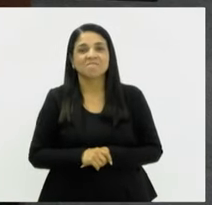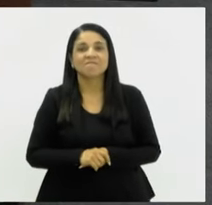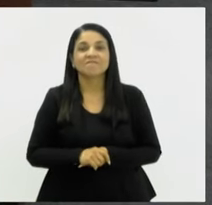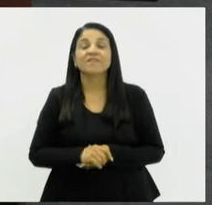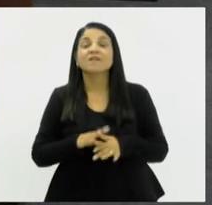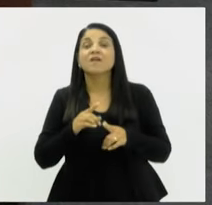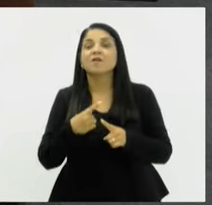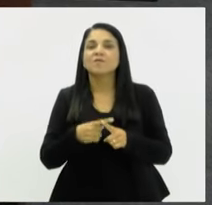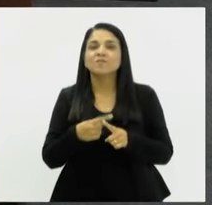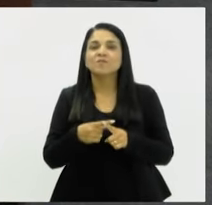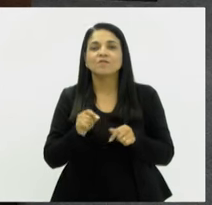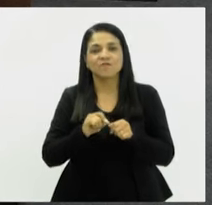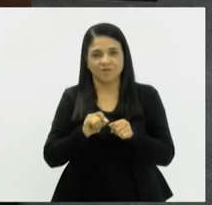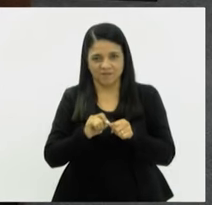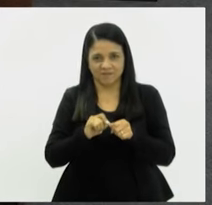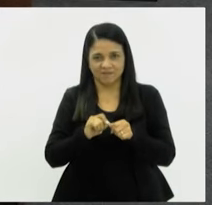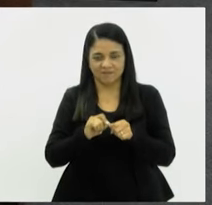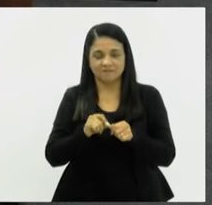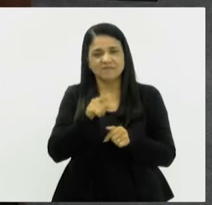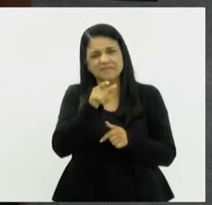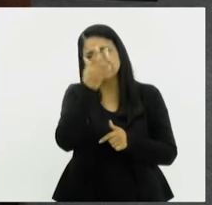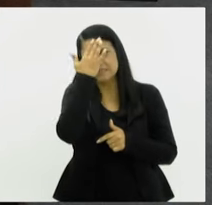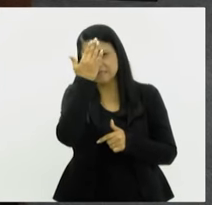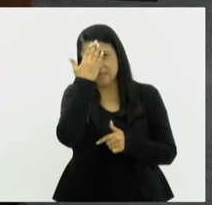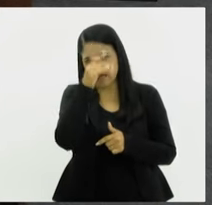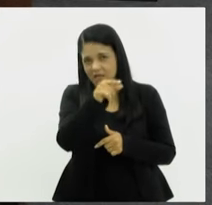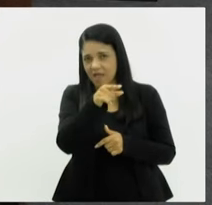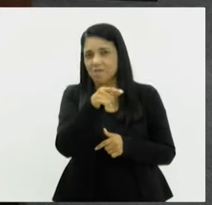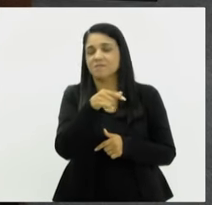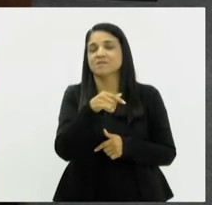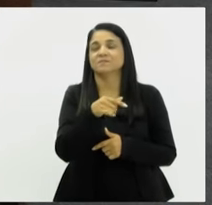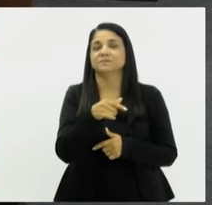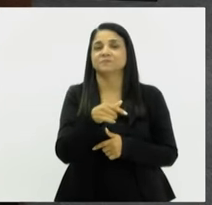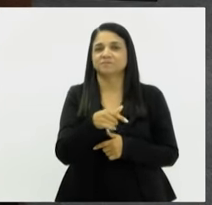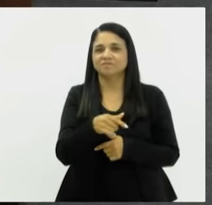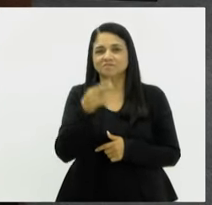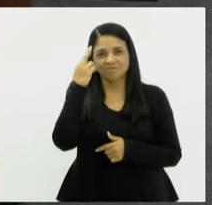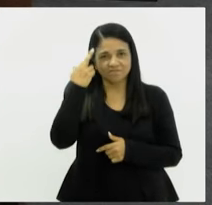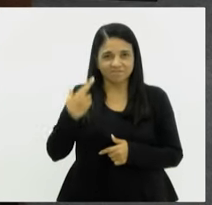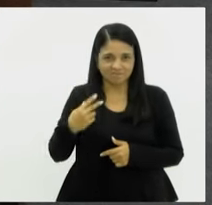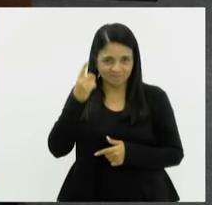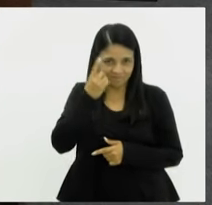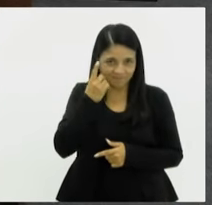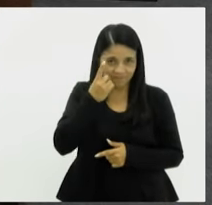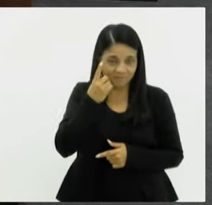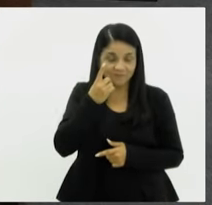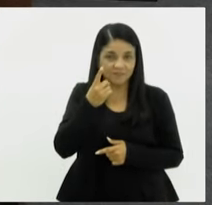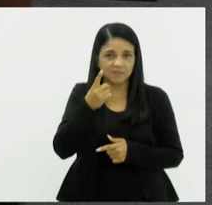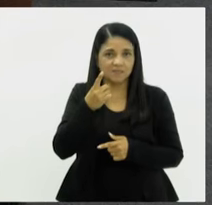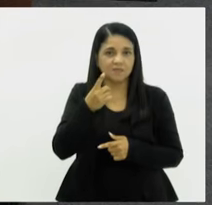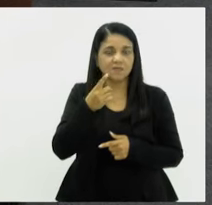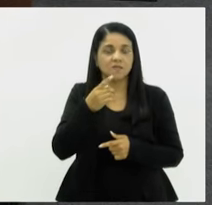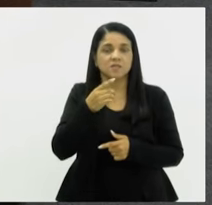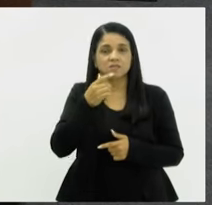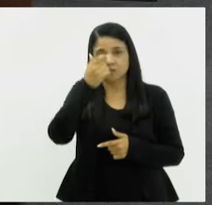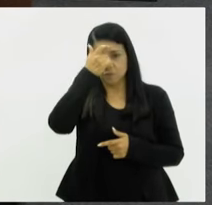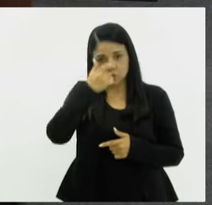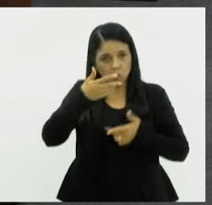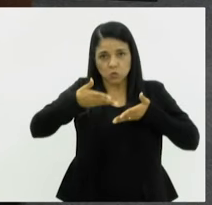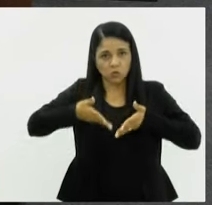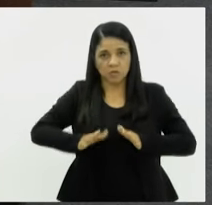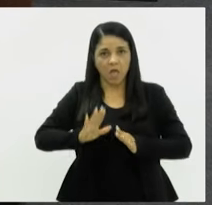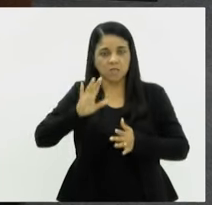isso? Vossa Excelência sabe melhor que ninguém, deputada Renata, que as pessoas não nascem machistas, não